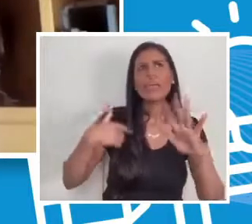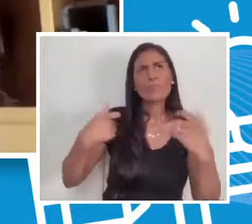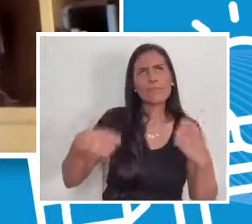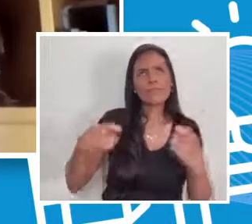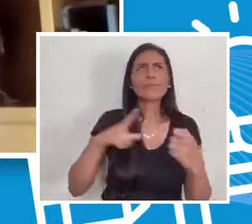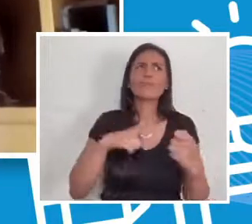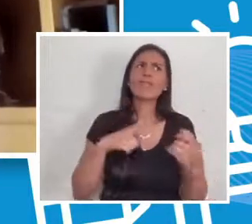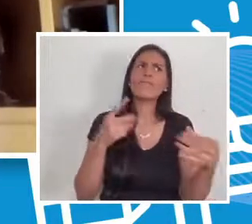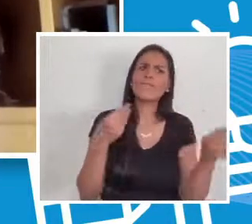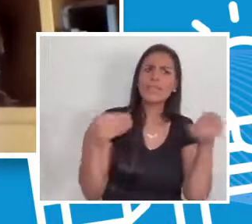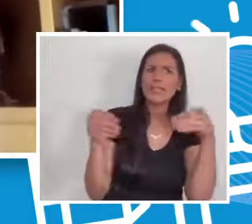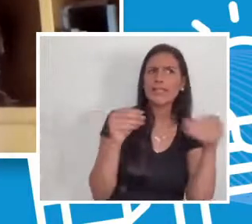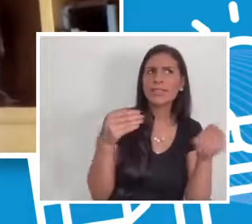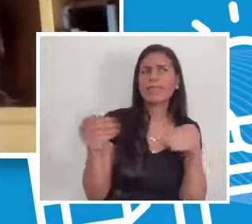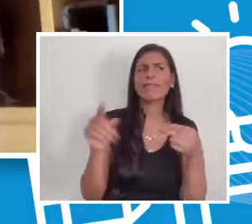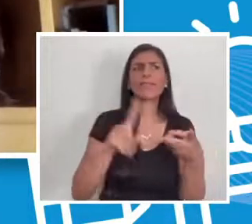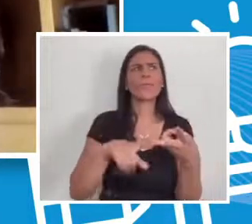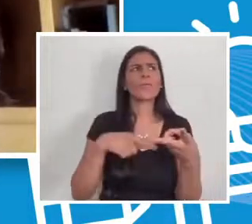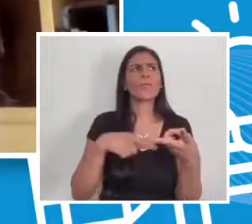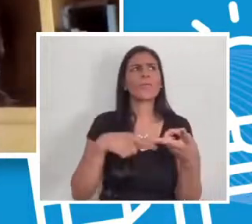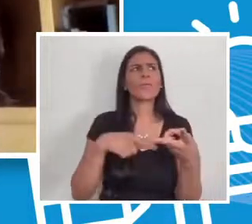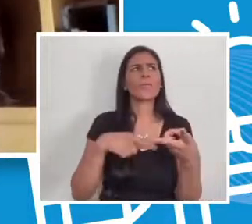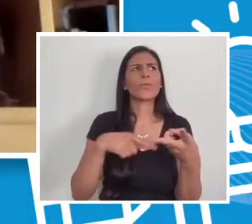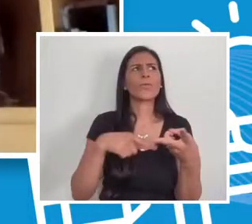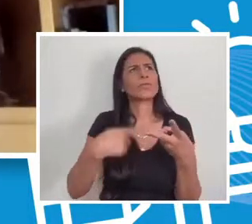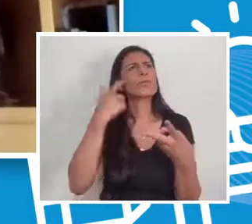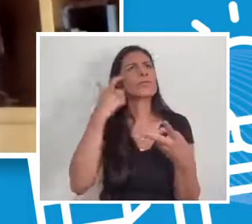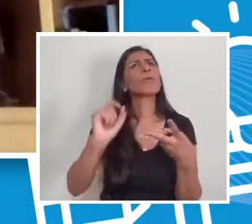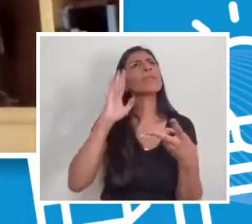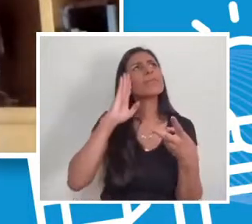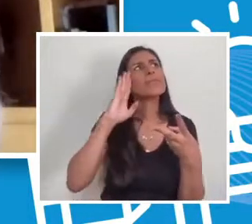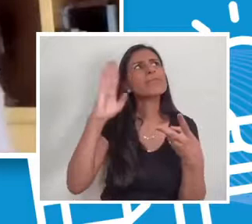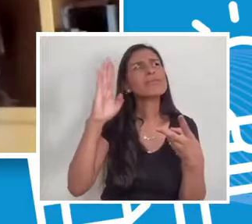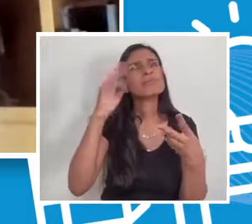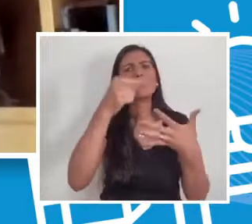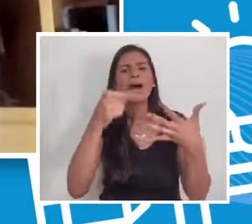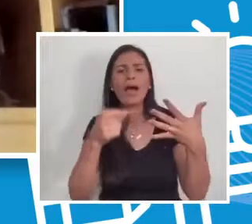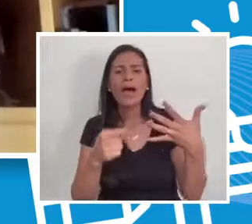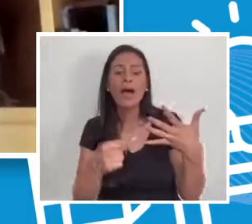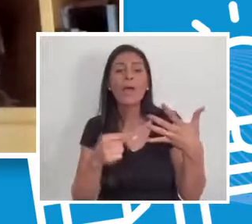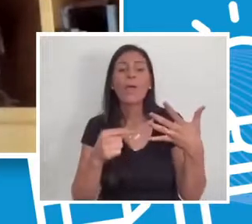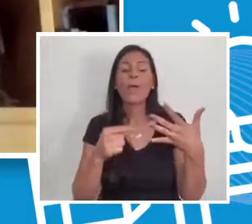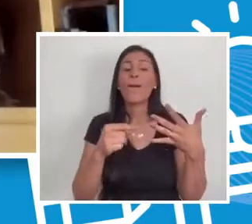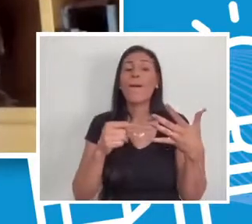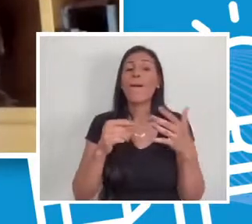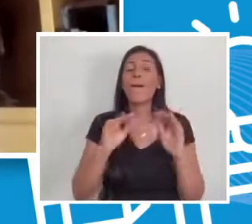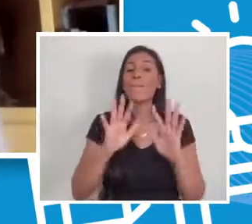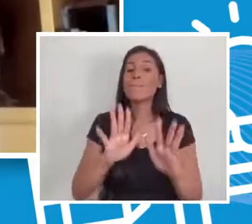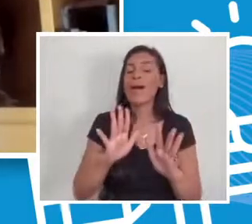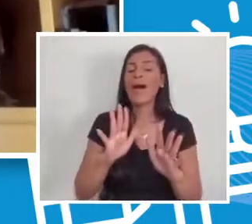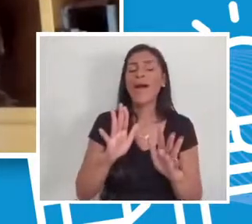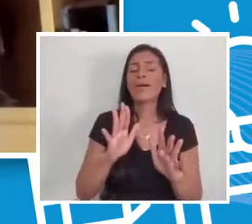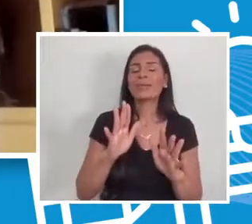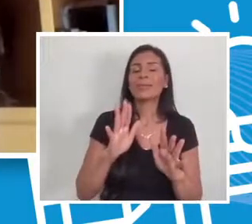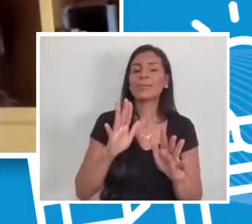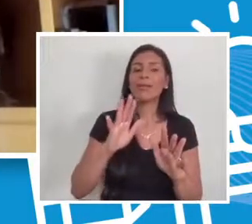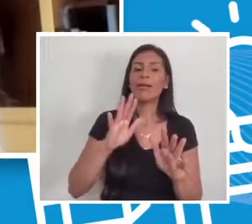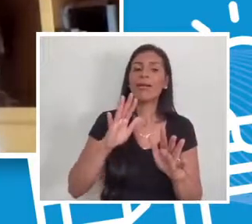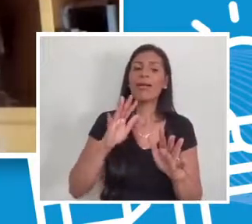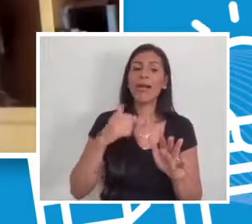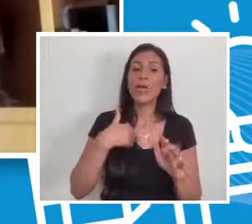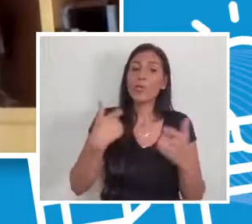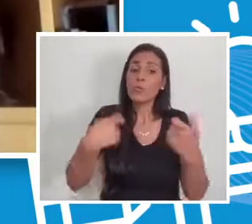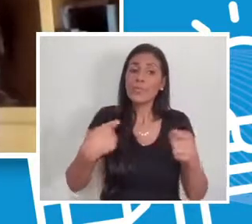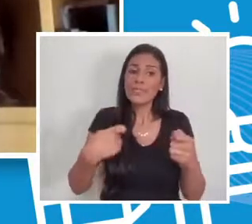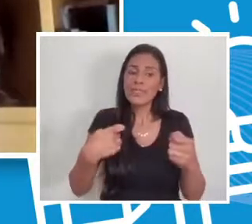flexibilização, eu vou trabalhar com a priorização e ela não é temporal. Eu vou precisar fazer uma escolha, revendo o meu